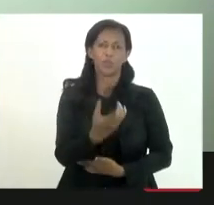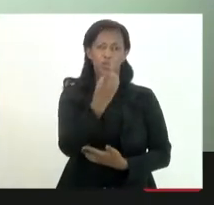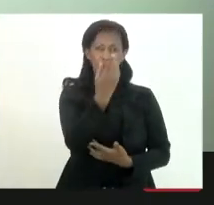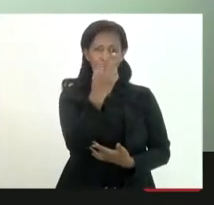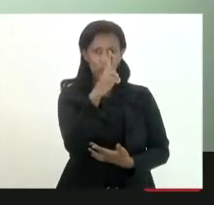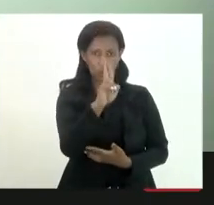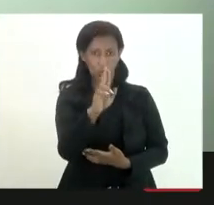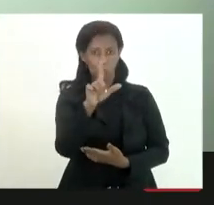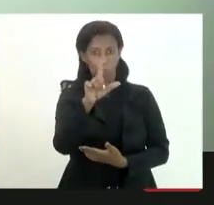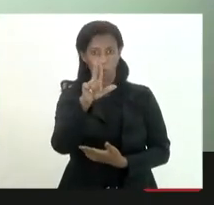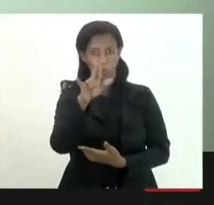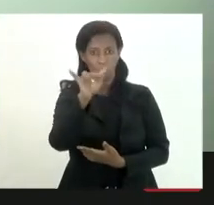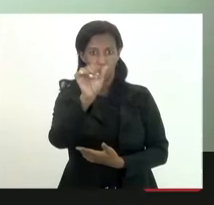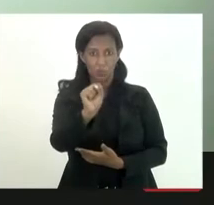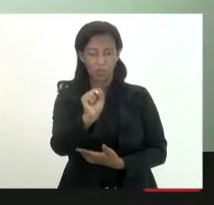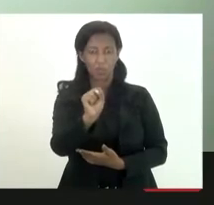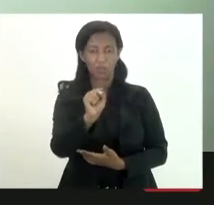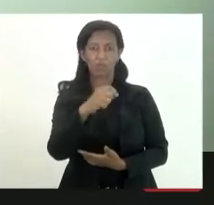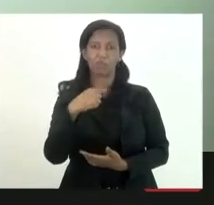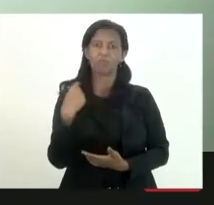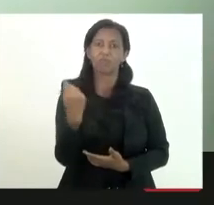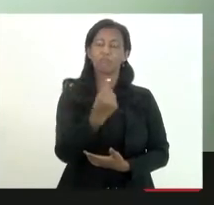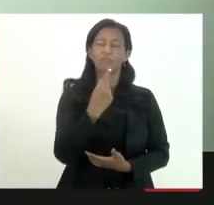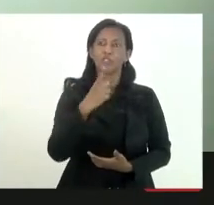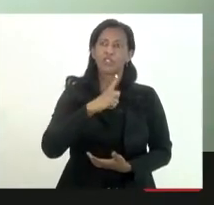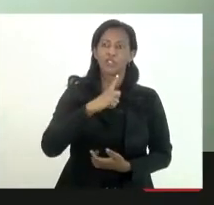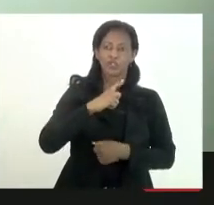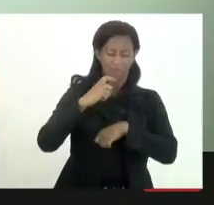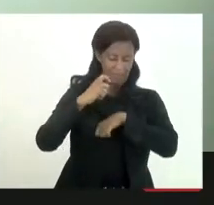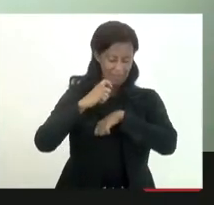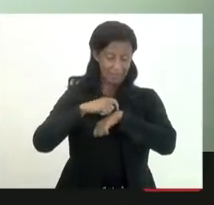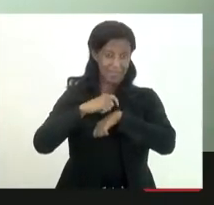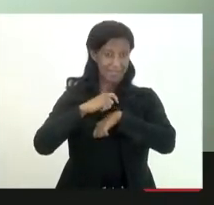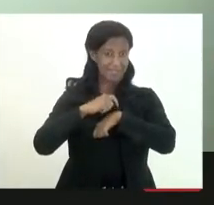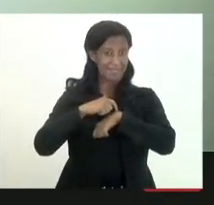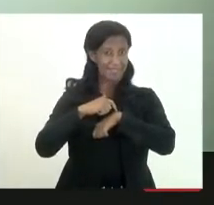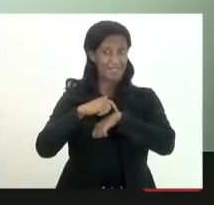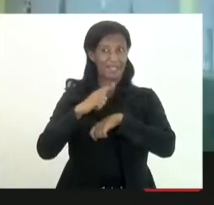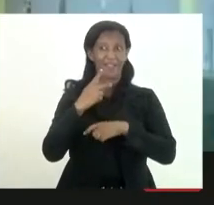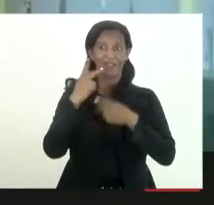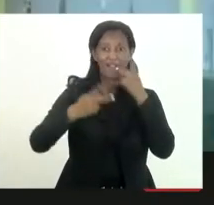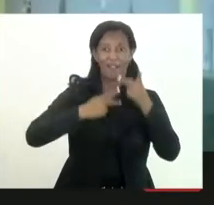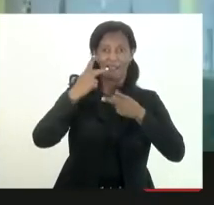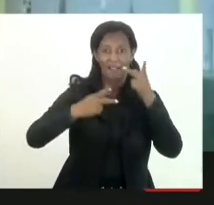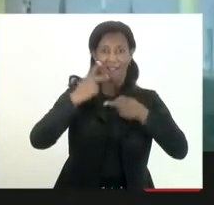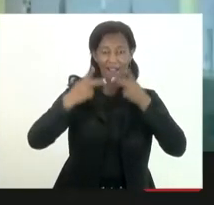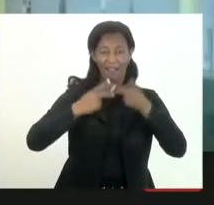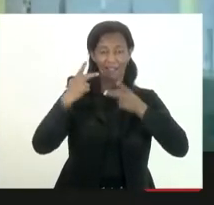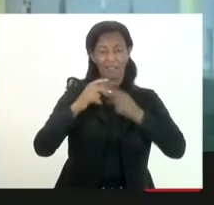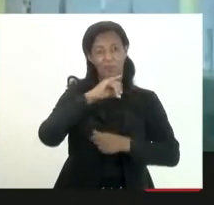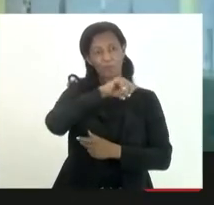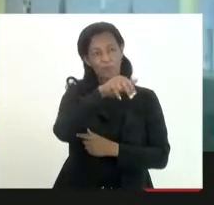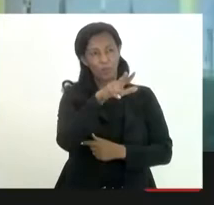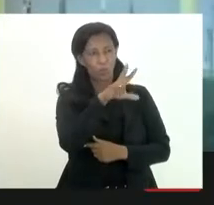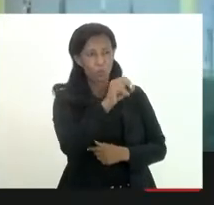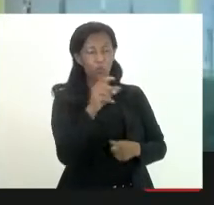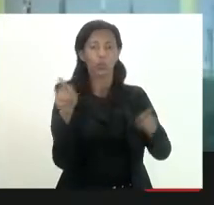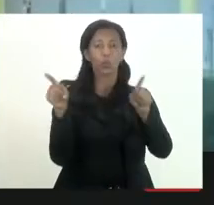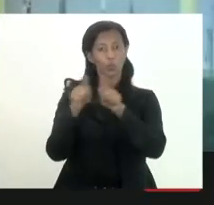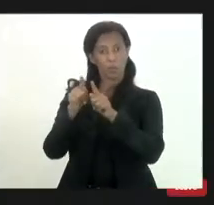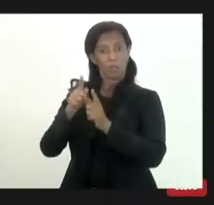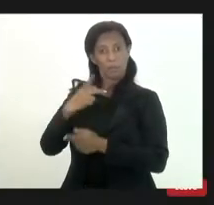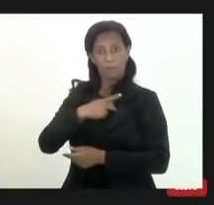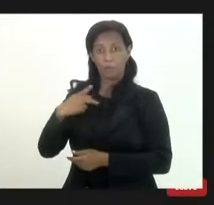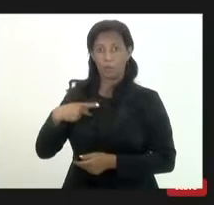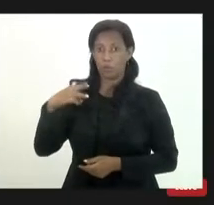doutor Luiz Oliveira, que a gente tivesse aí essa perspectiva falada pelo doutor Júlio e também pelo pastor